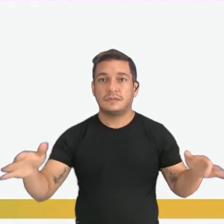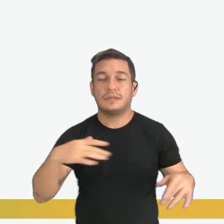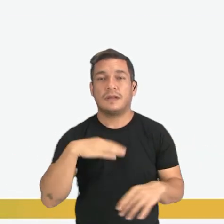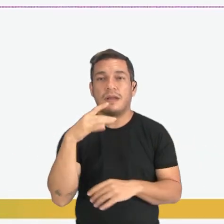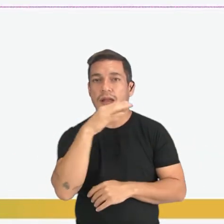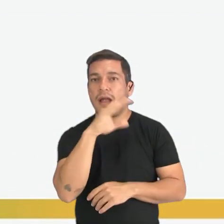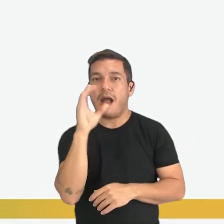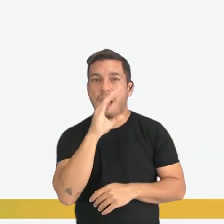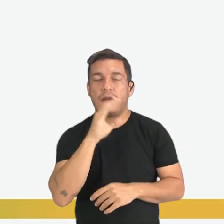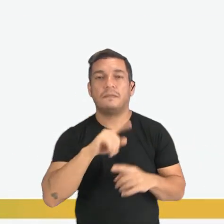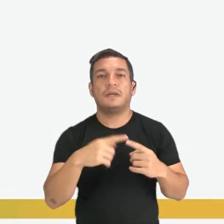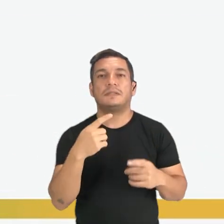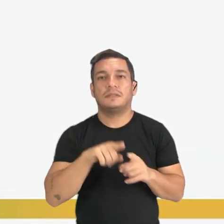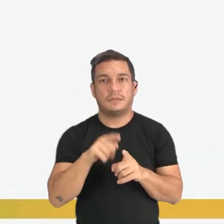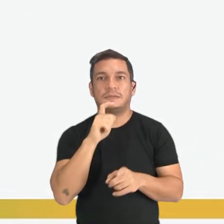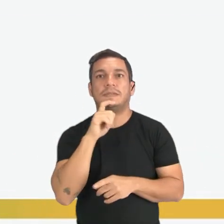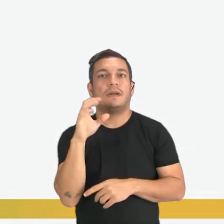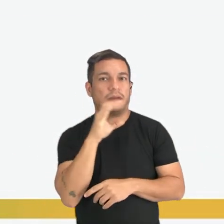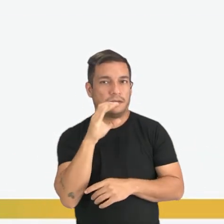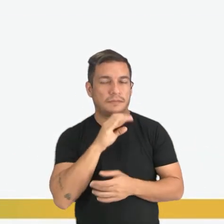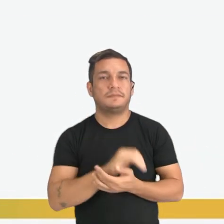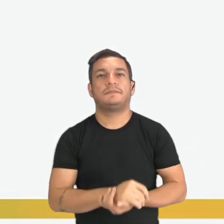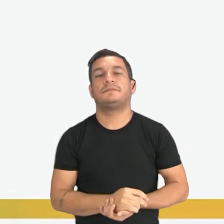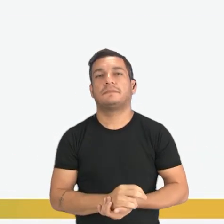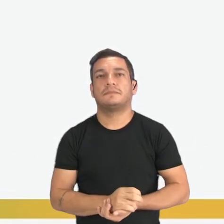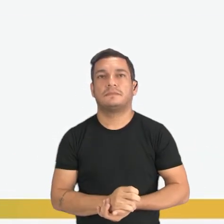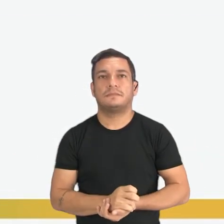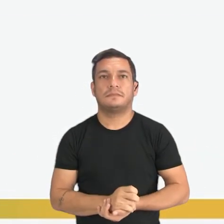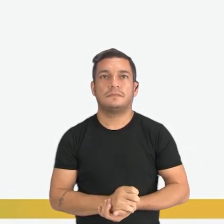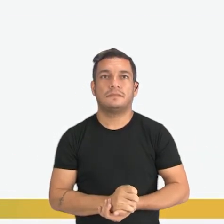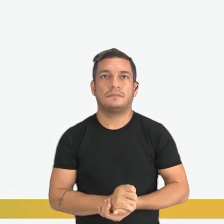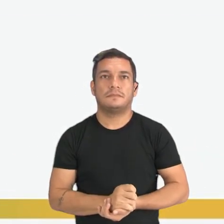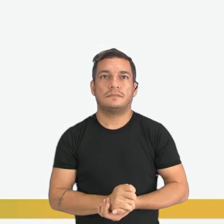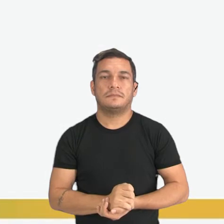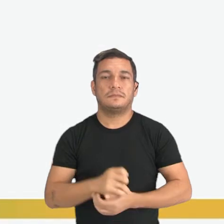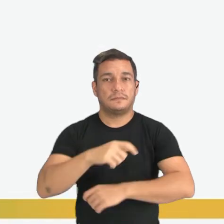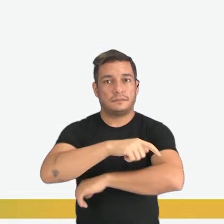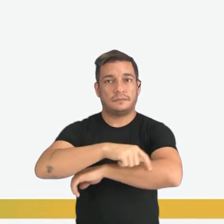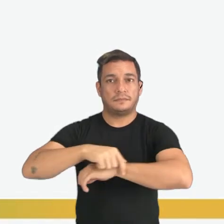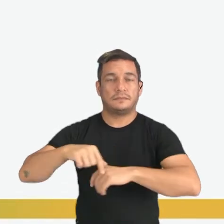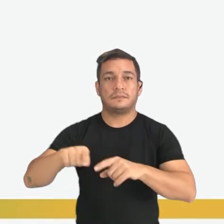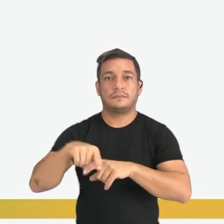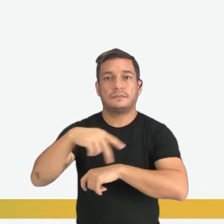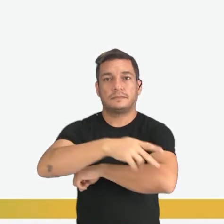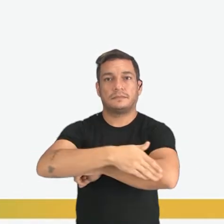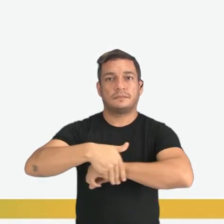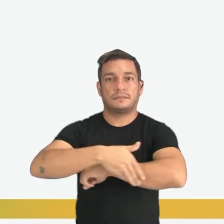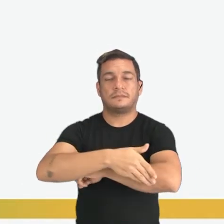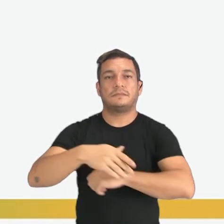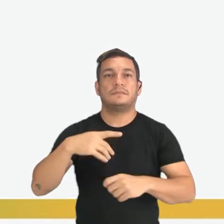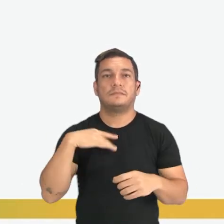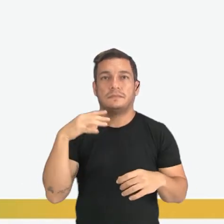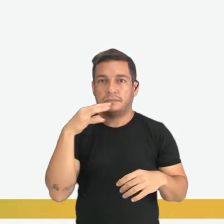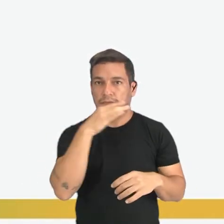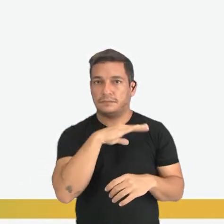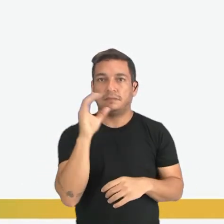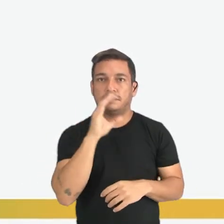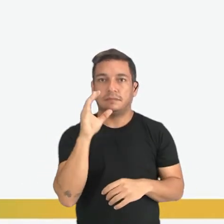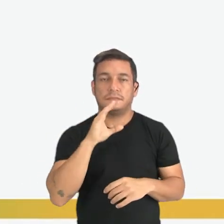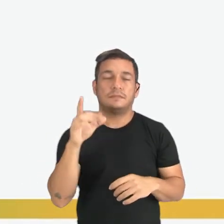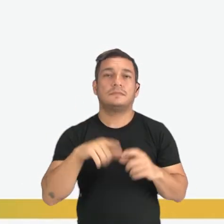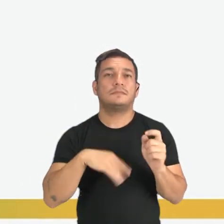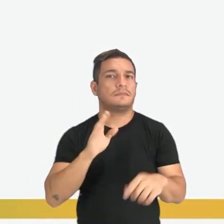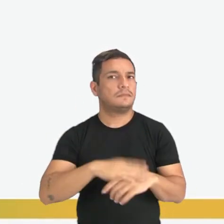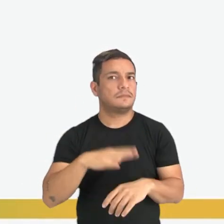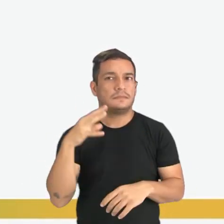também esfria rápido. A calçada e o asfalto também aquecem rapidamente e ficam ainda mais